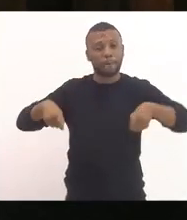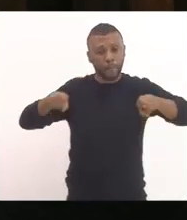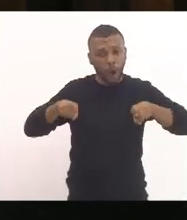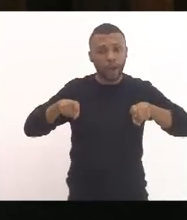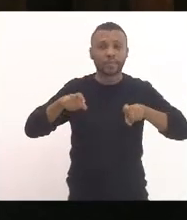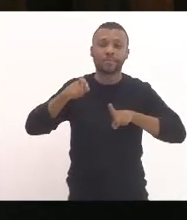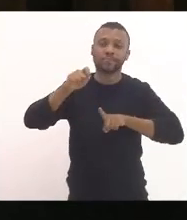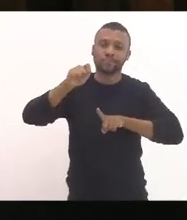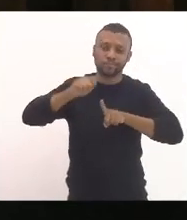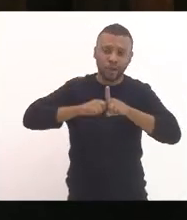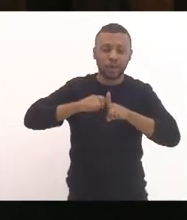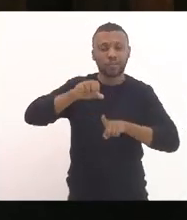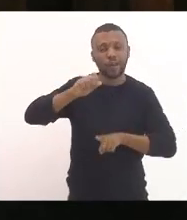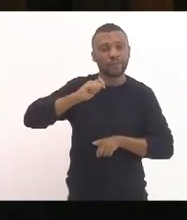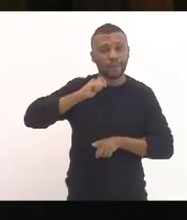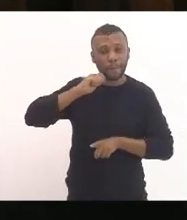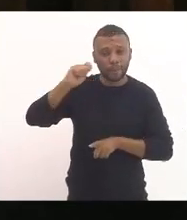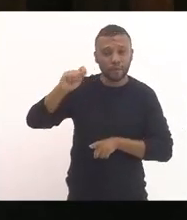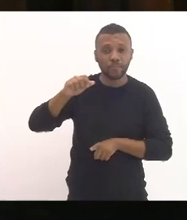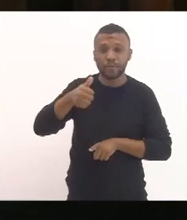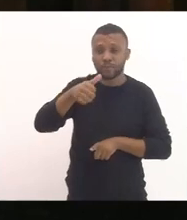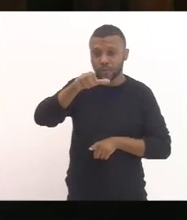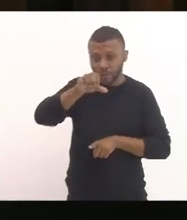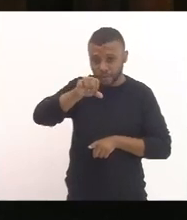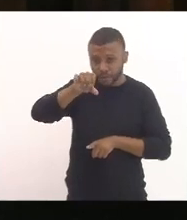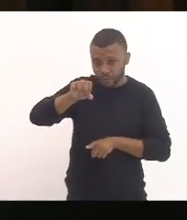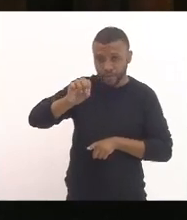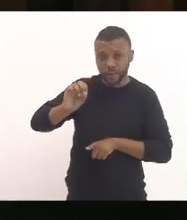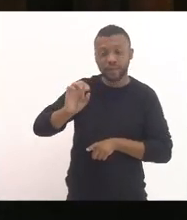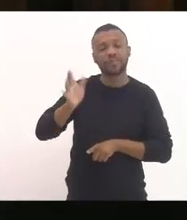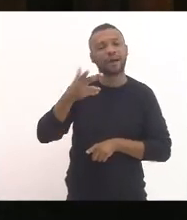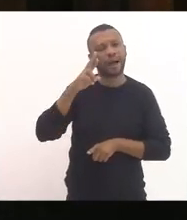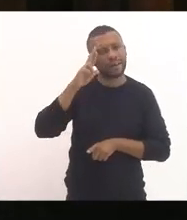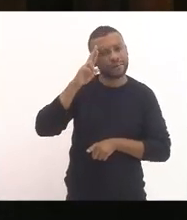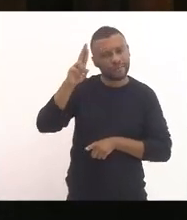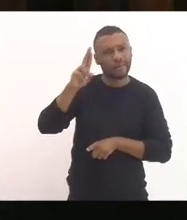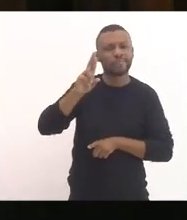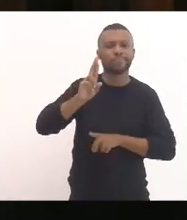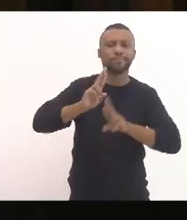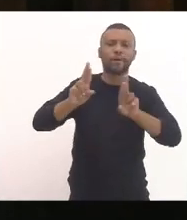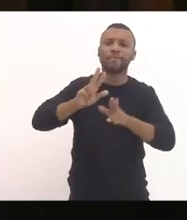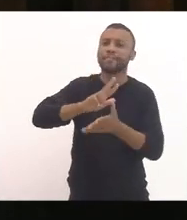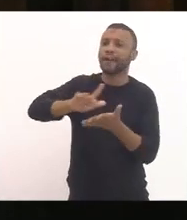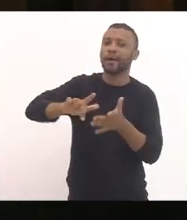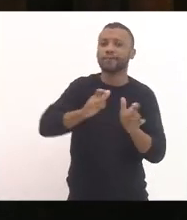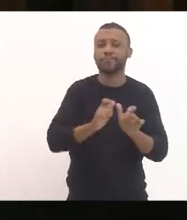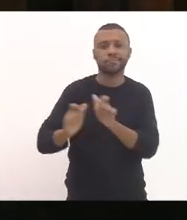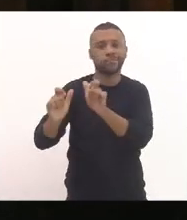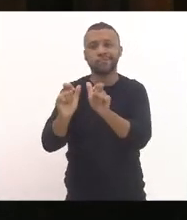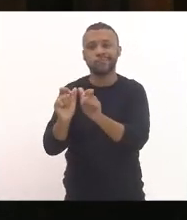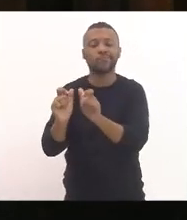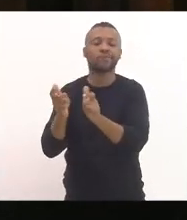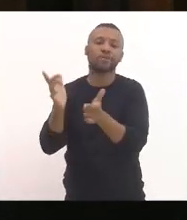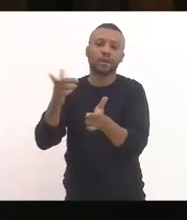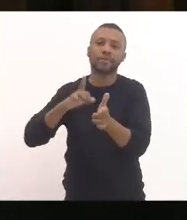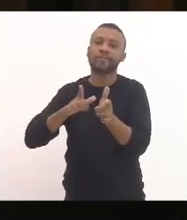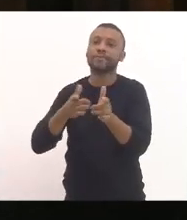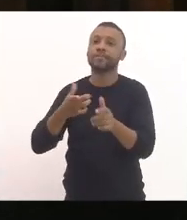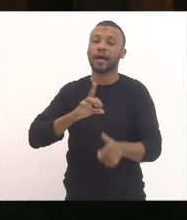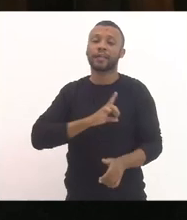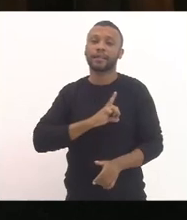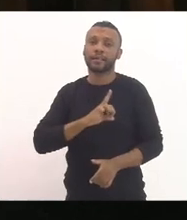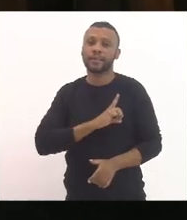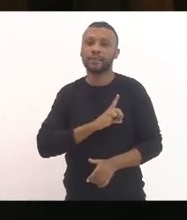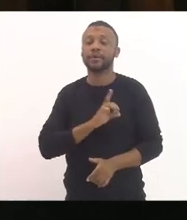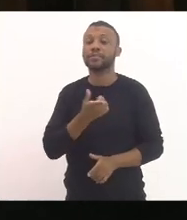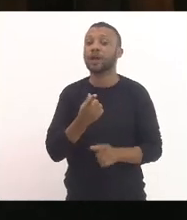de1997 ano vários lugares enclusive a últimas notas foram nas defraudações e hoje lotado na